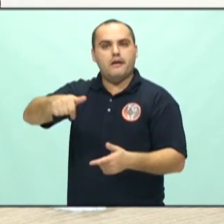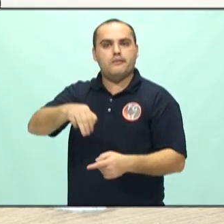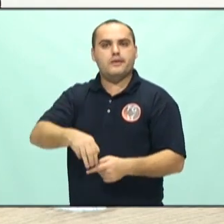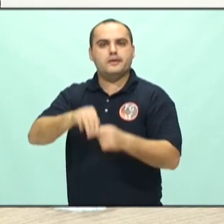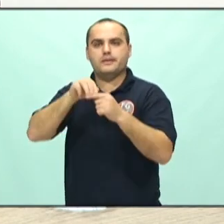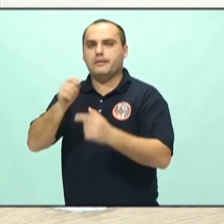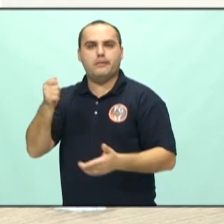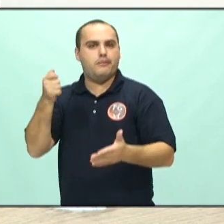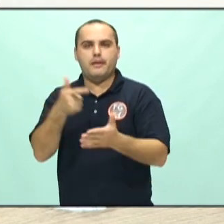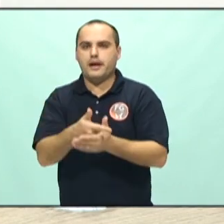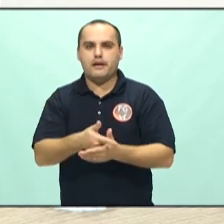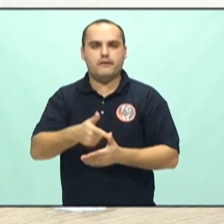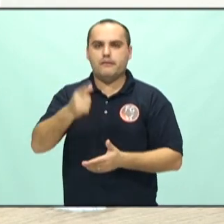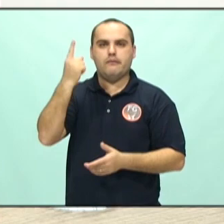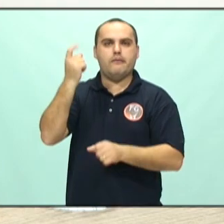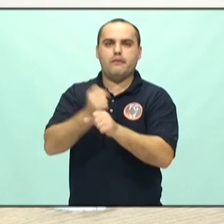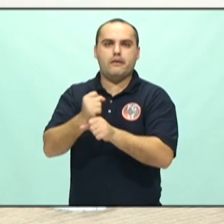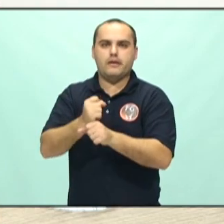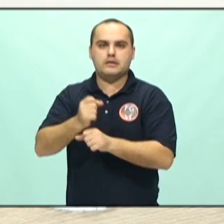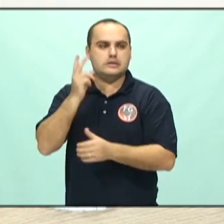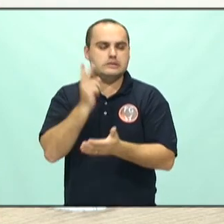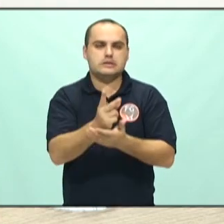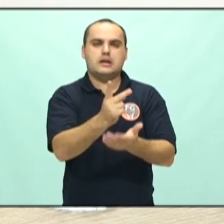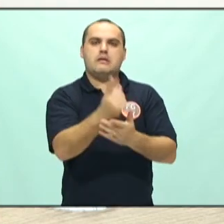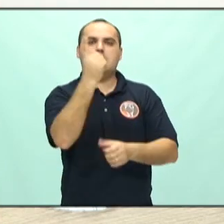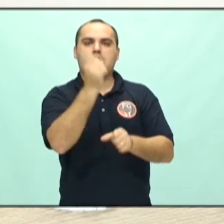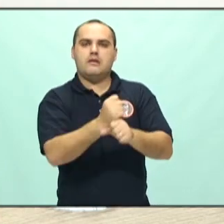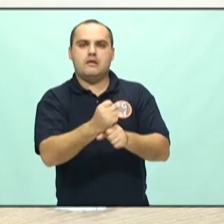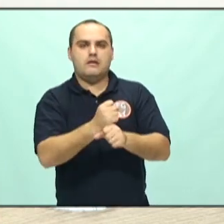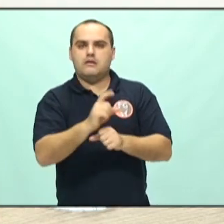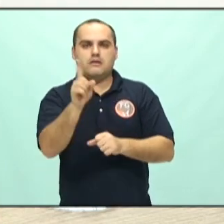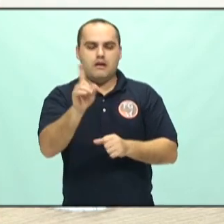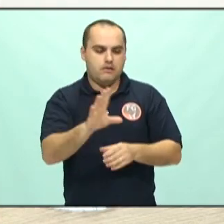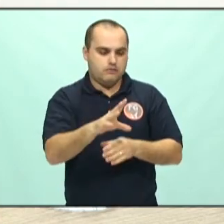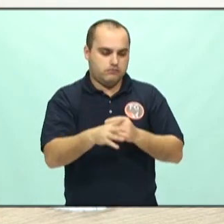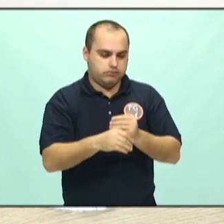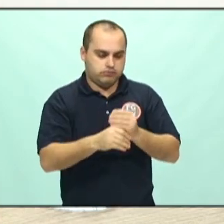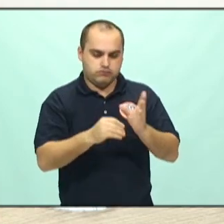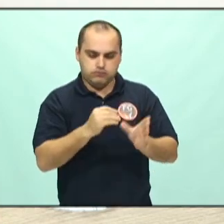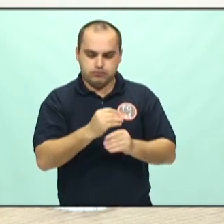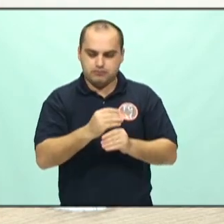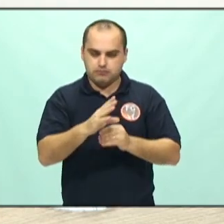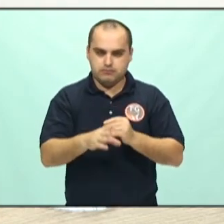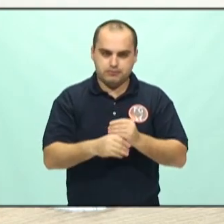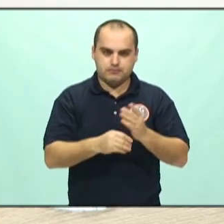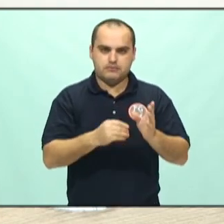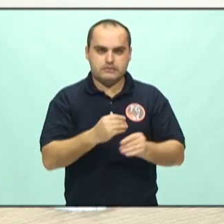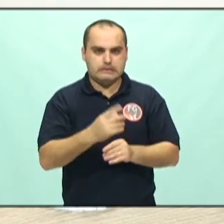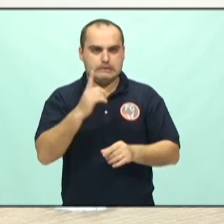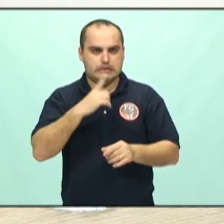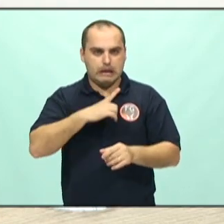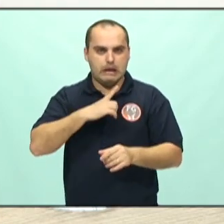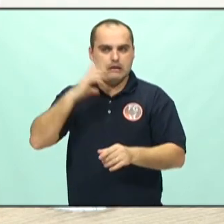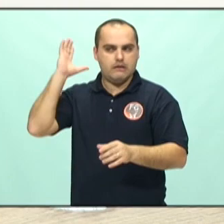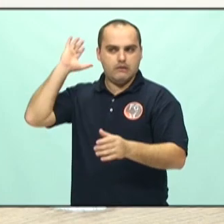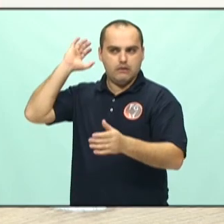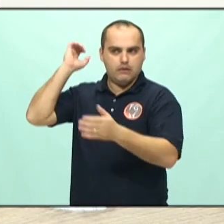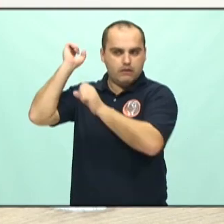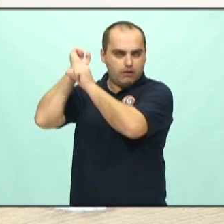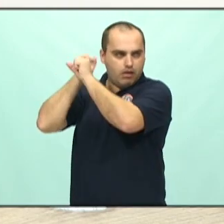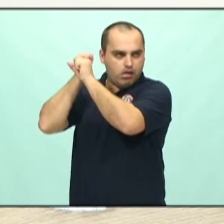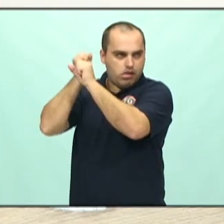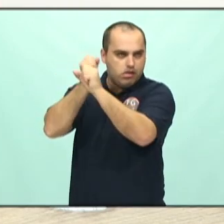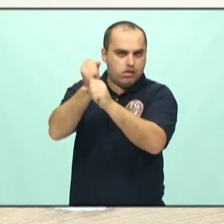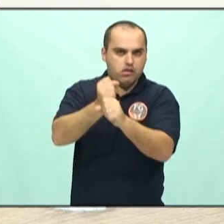não pagava a revisão geral anual todo ano, deixava acumular, tem um passivo ainda de alguns anos que não pagou ali de revisão